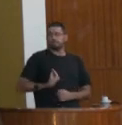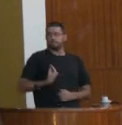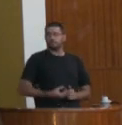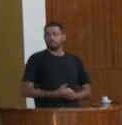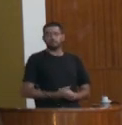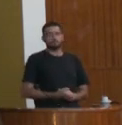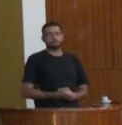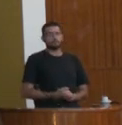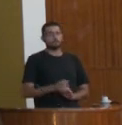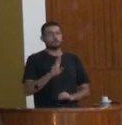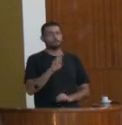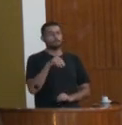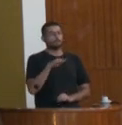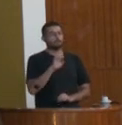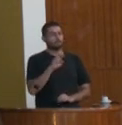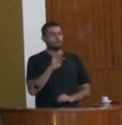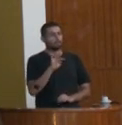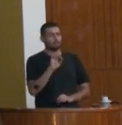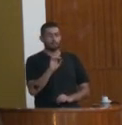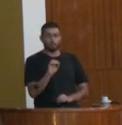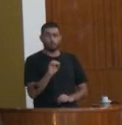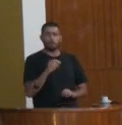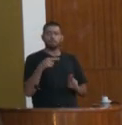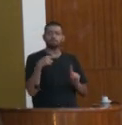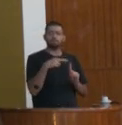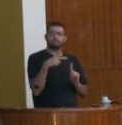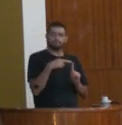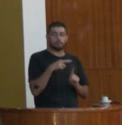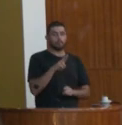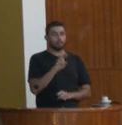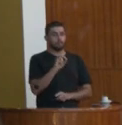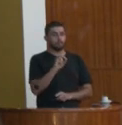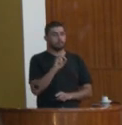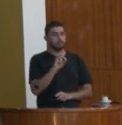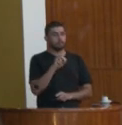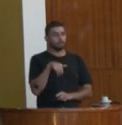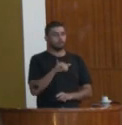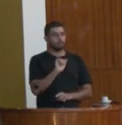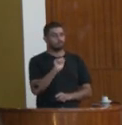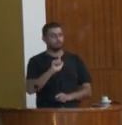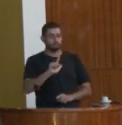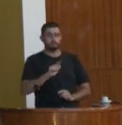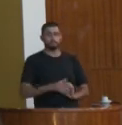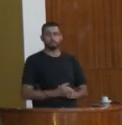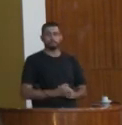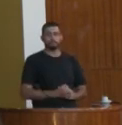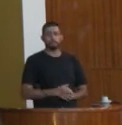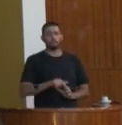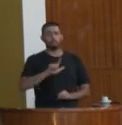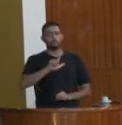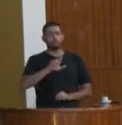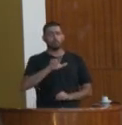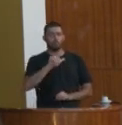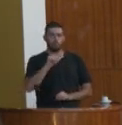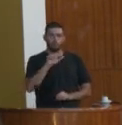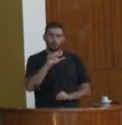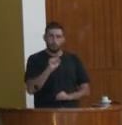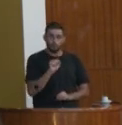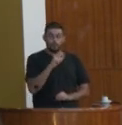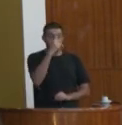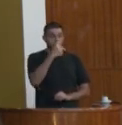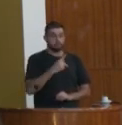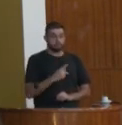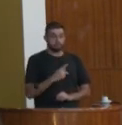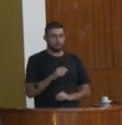Também o senhor Humberto Lemos, representando o Royal. Senhor Lucas de Paula Ribeiro, presidente